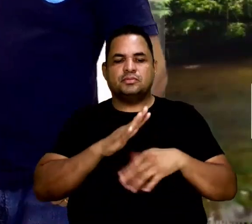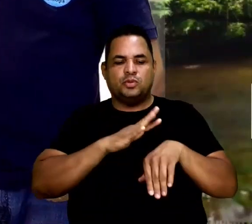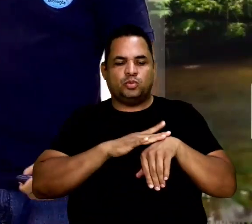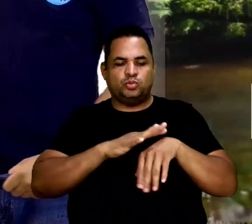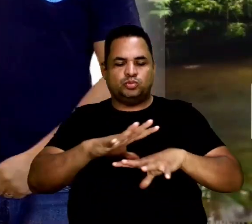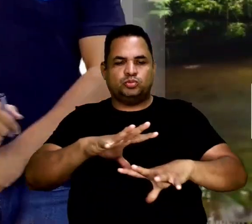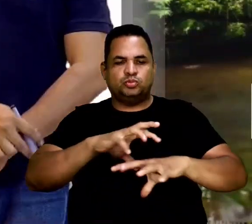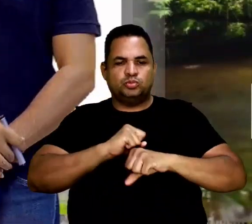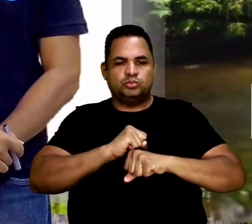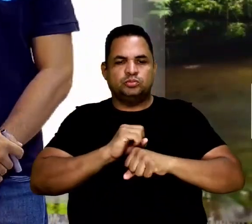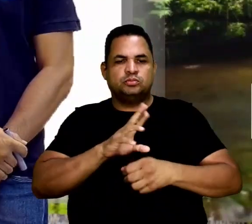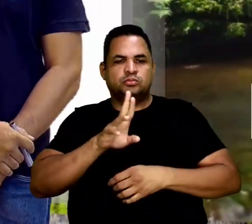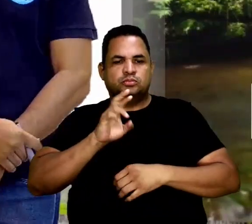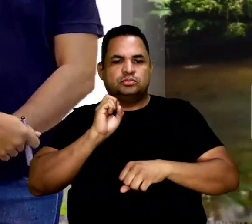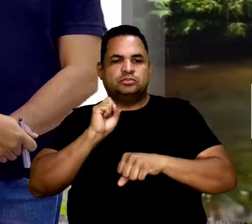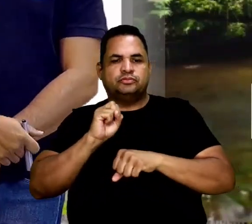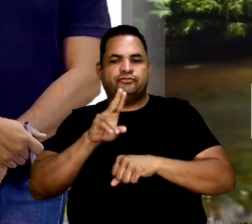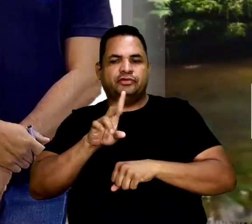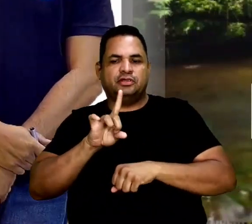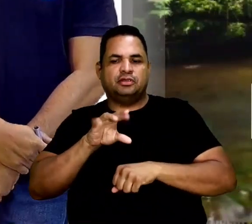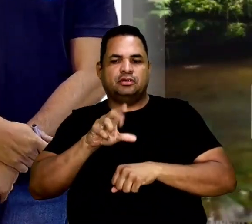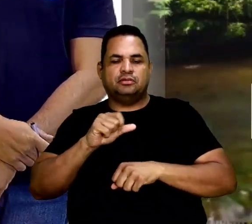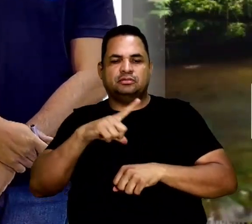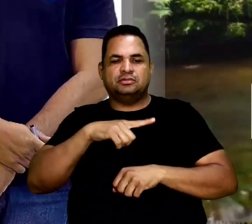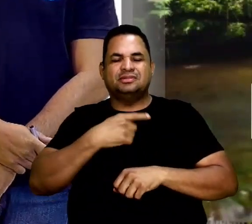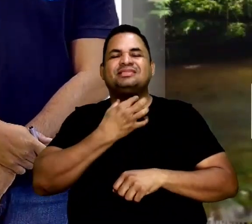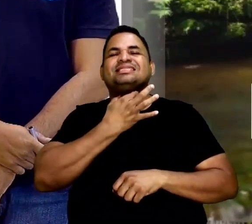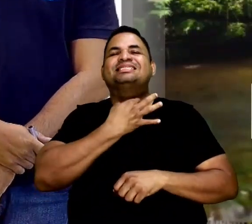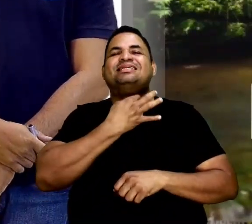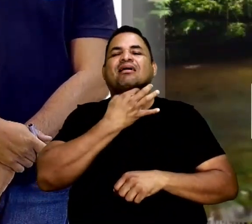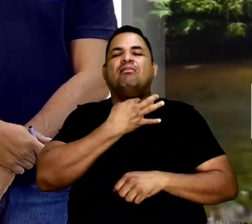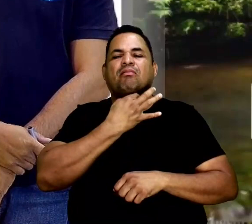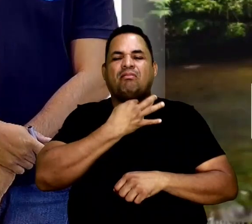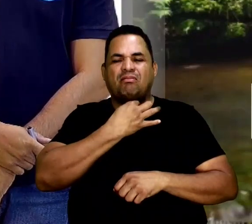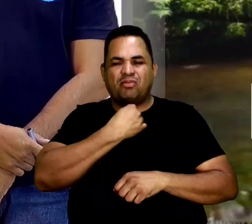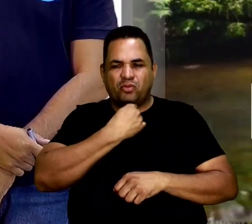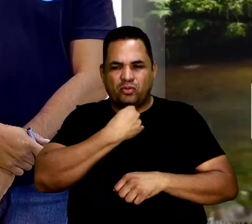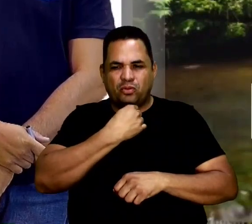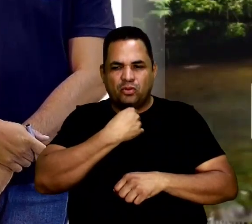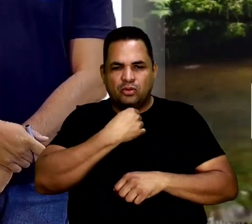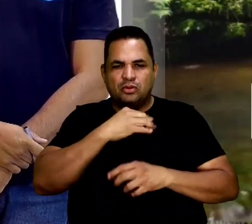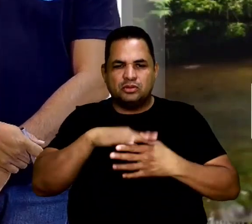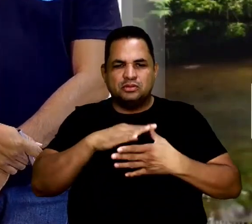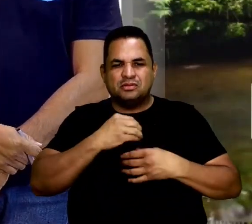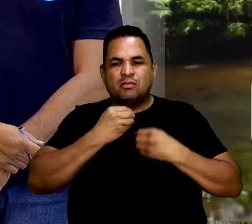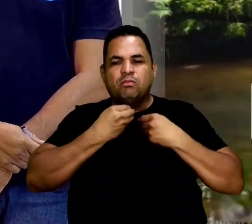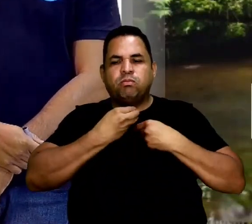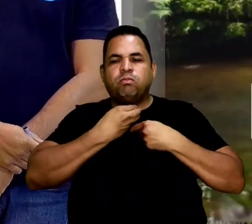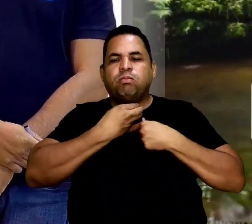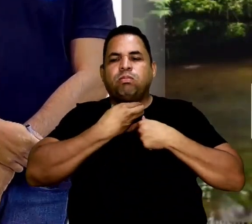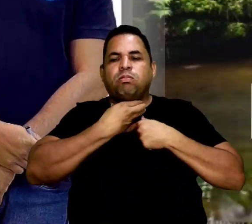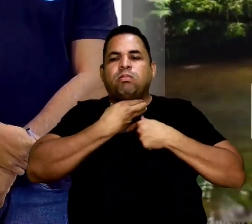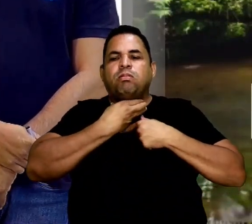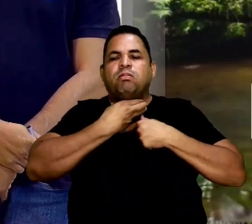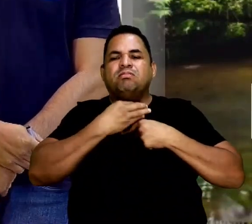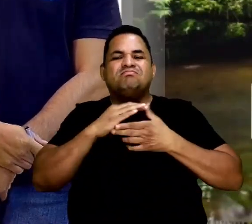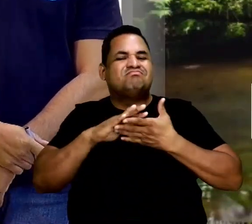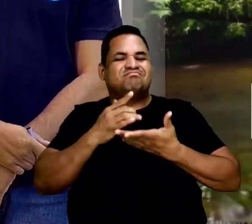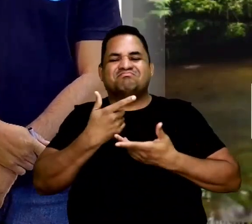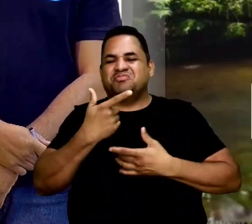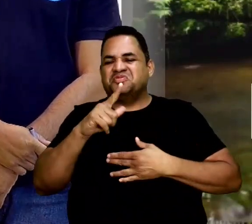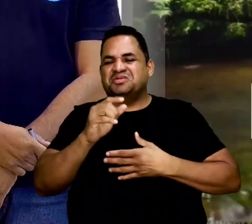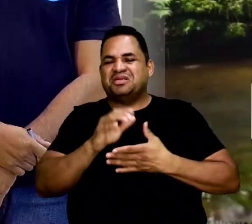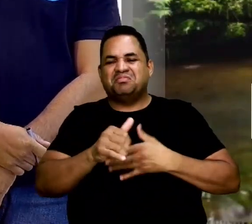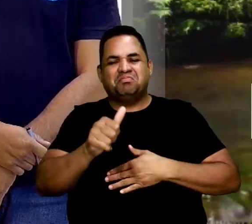né, viral, normalmente você vai sentir aquele arranhado na garganta. E aí, quando elas inflamam mesmo, você não consegue nem água, né, professor? Nem